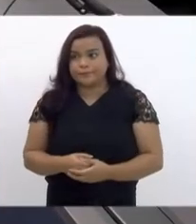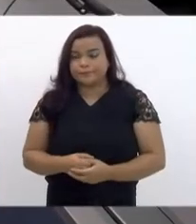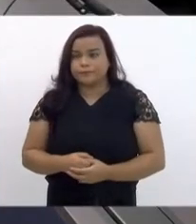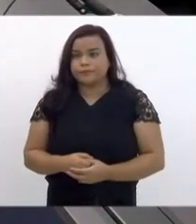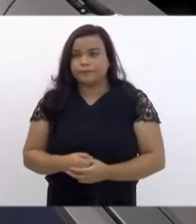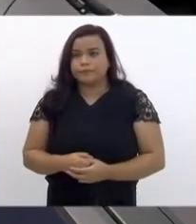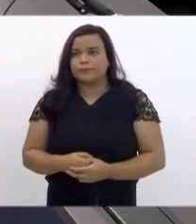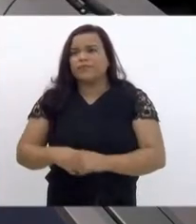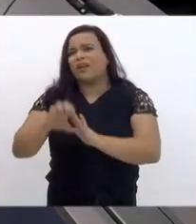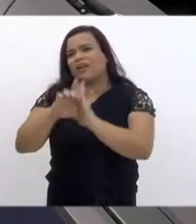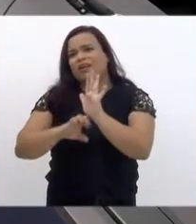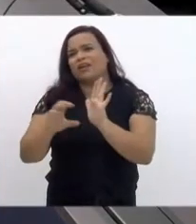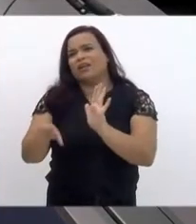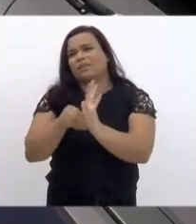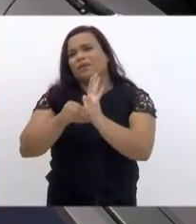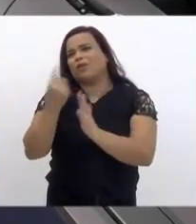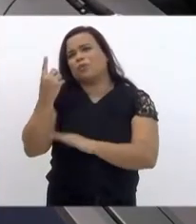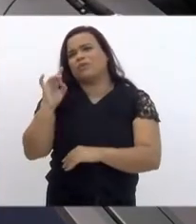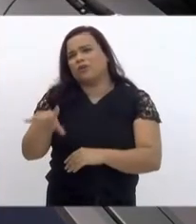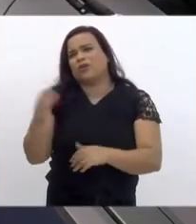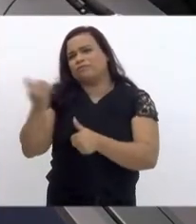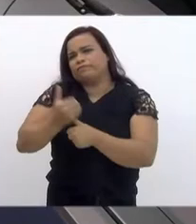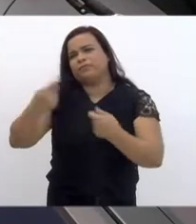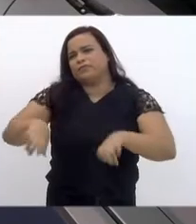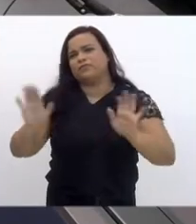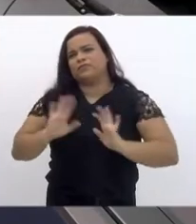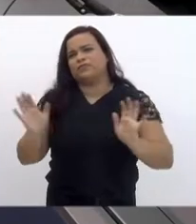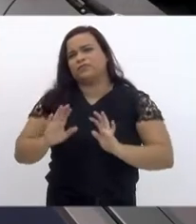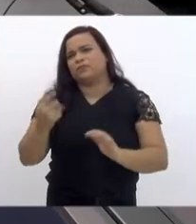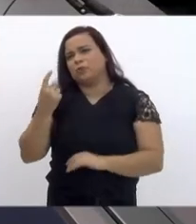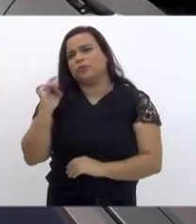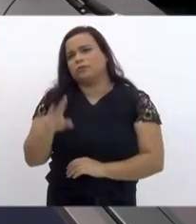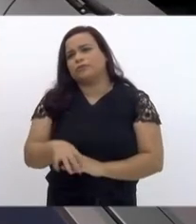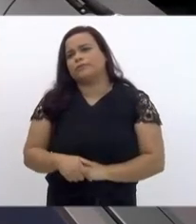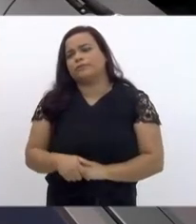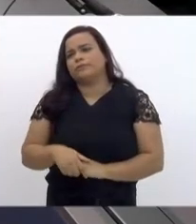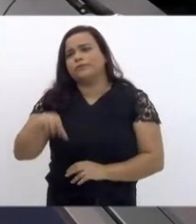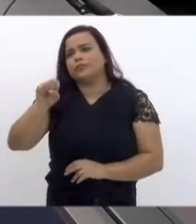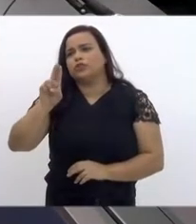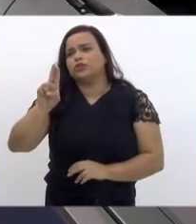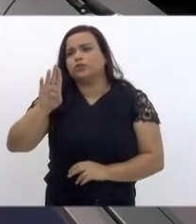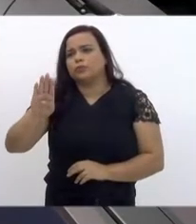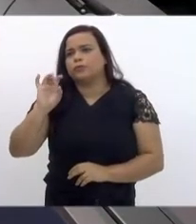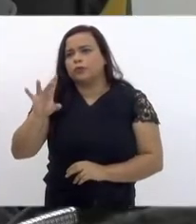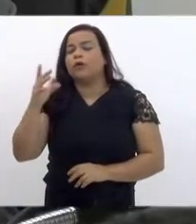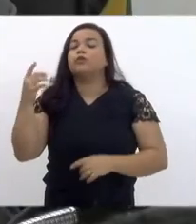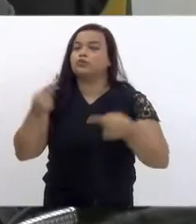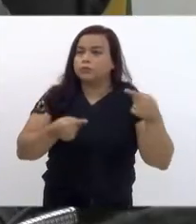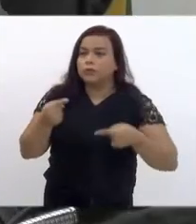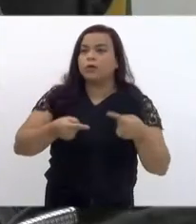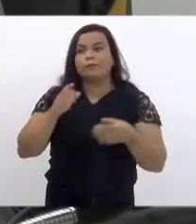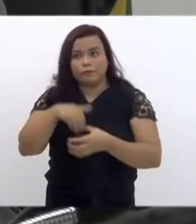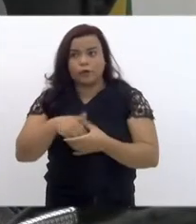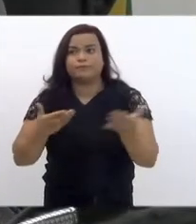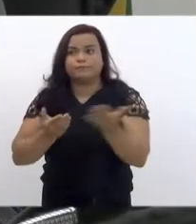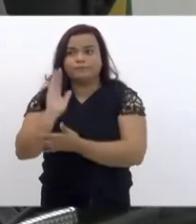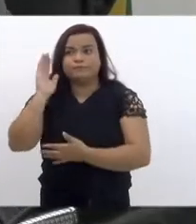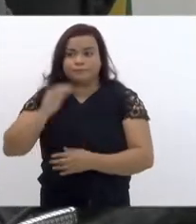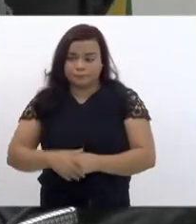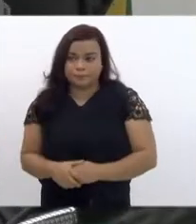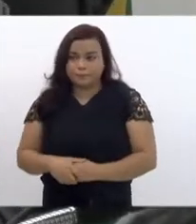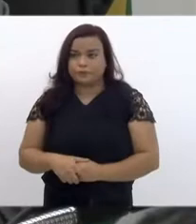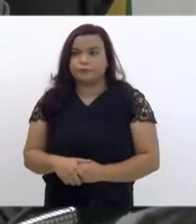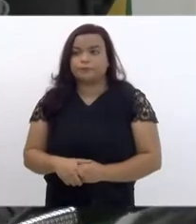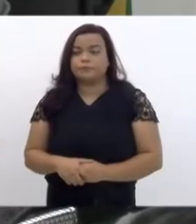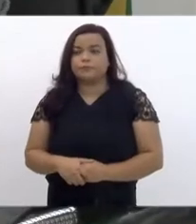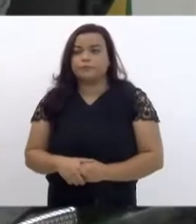É uma emenda só, nem precisa de substitutivo, ok? Só subemenda. Em discussão e em votação, aprovado.